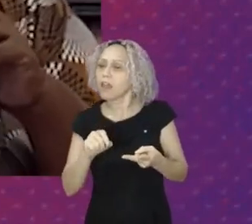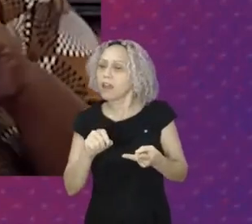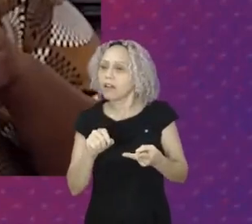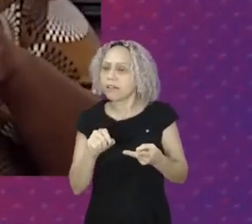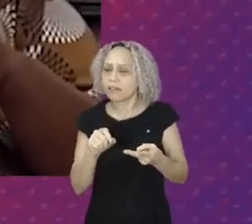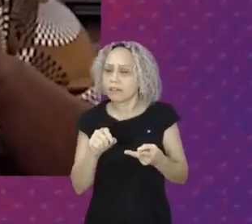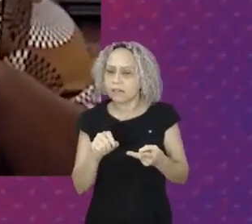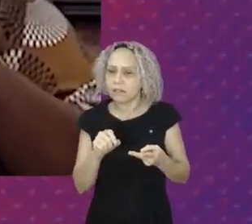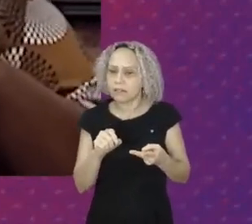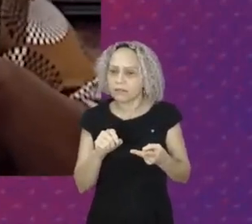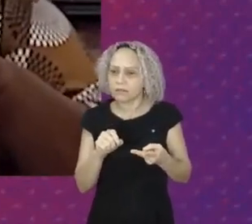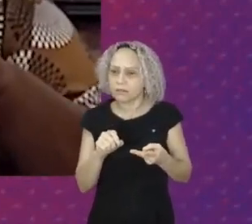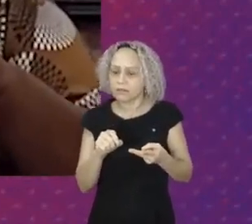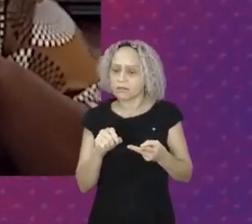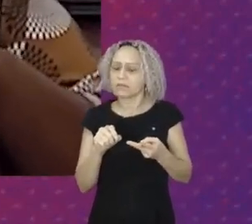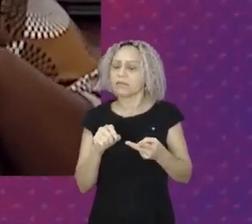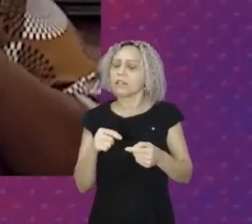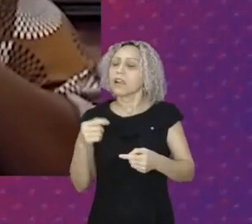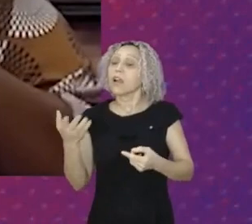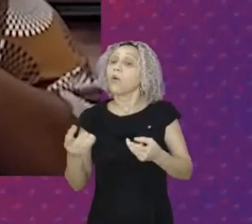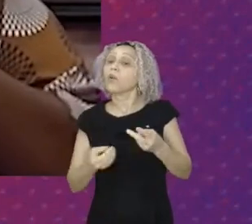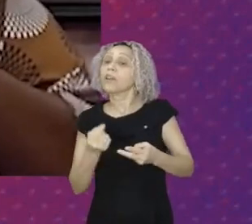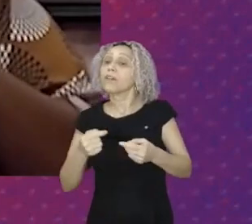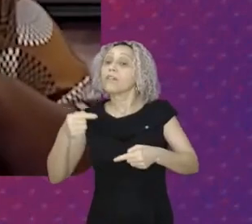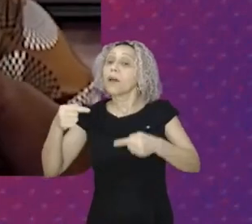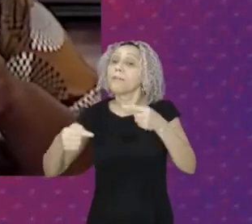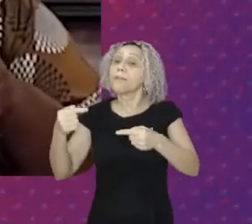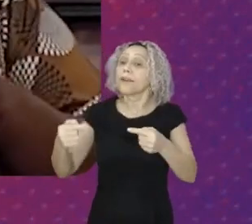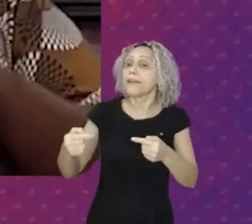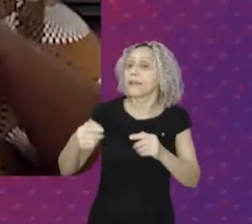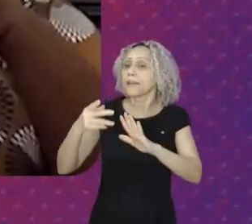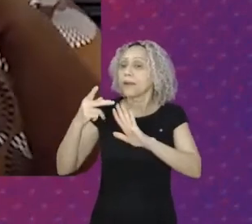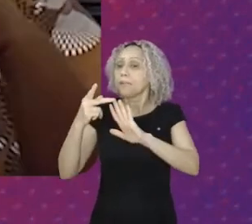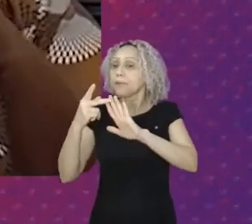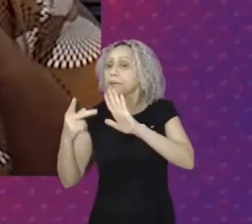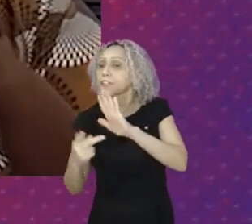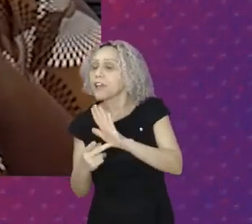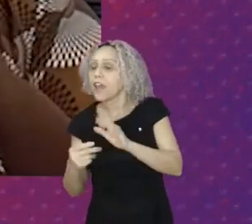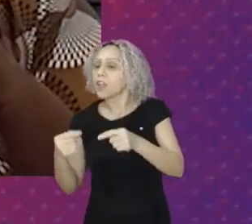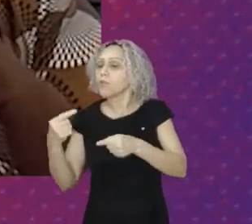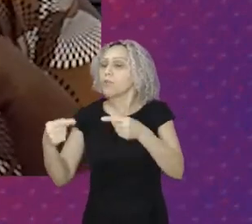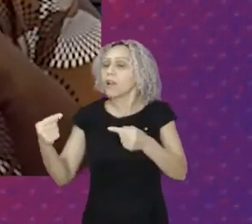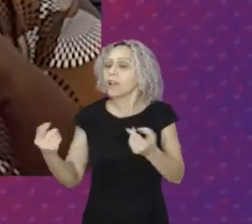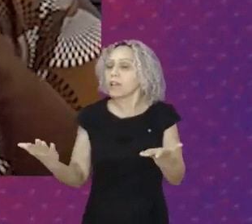implementação. Quais as políticas que foram feitas a partir de então? Né?